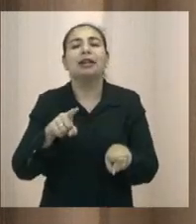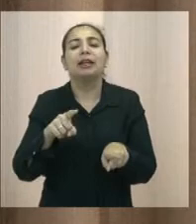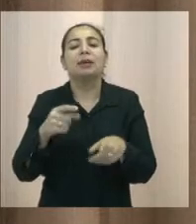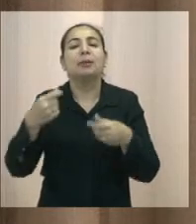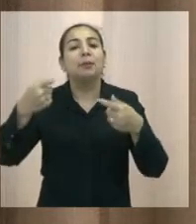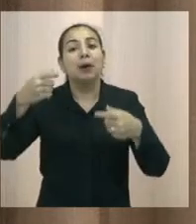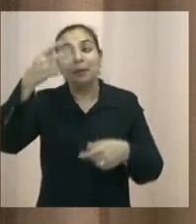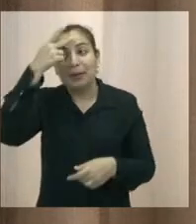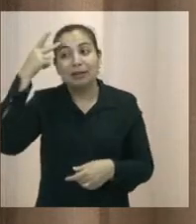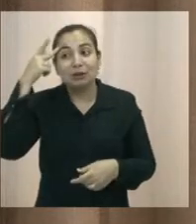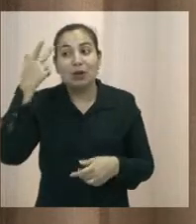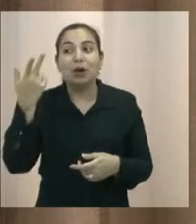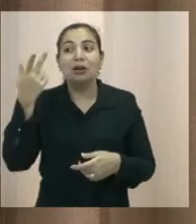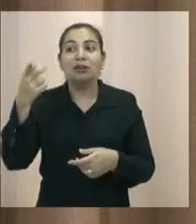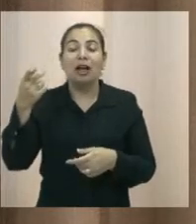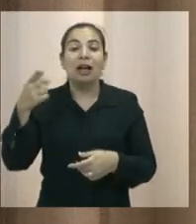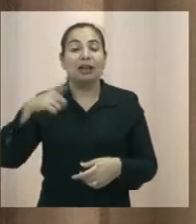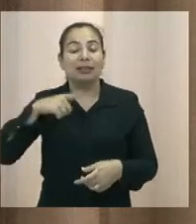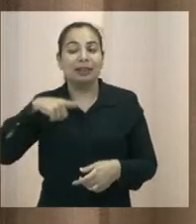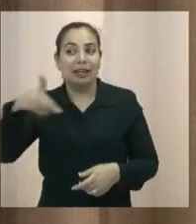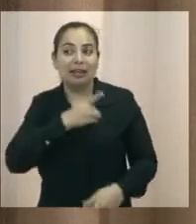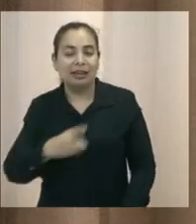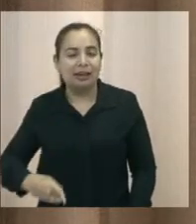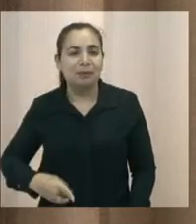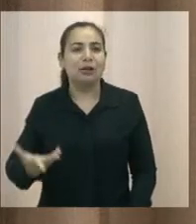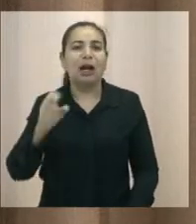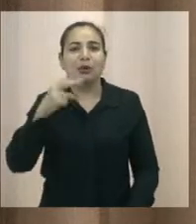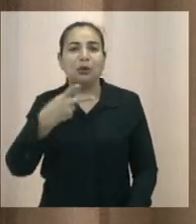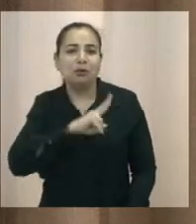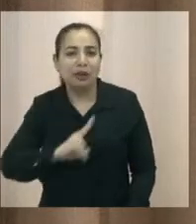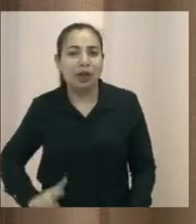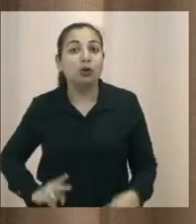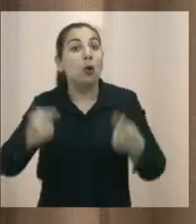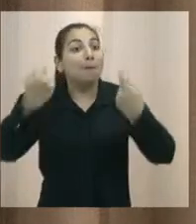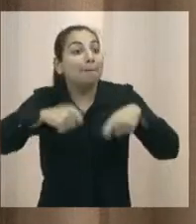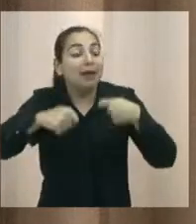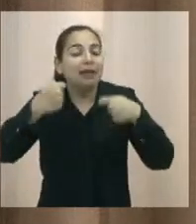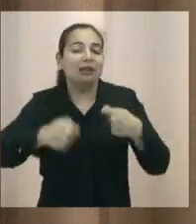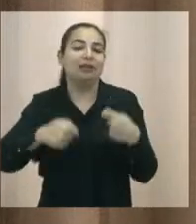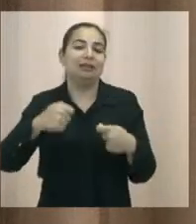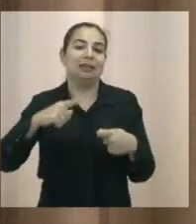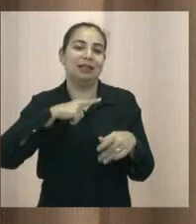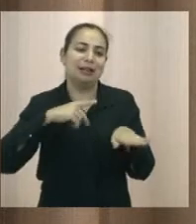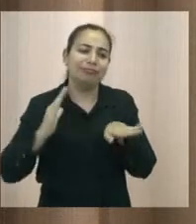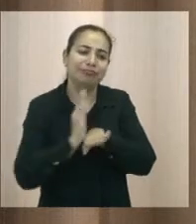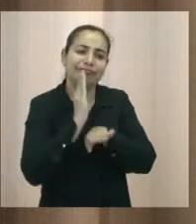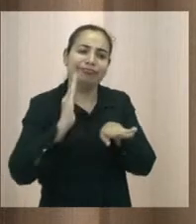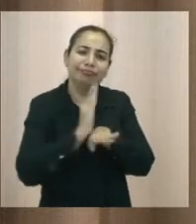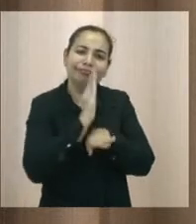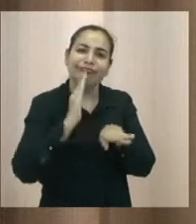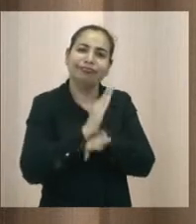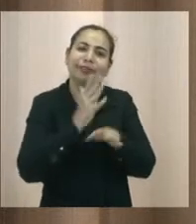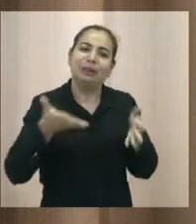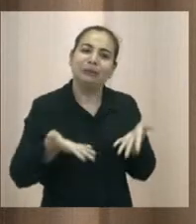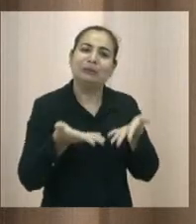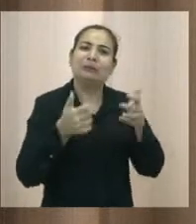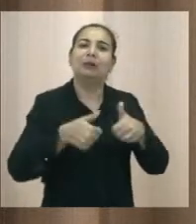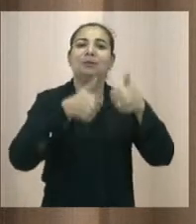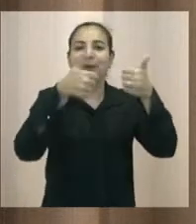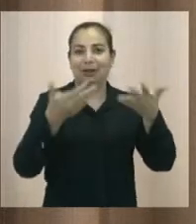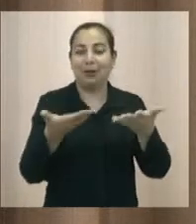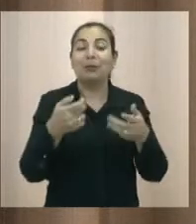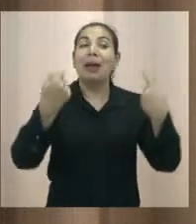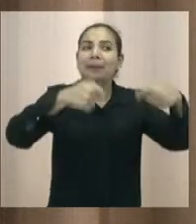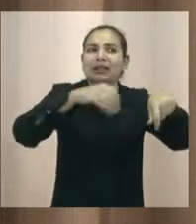lado dos defensores para garantir essa ampliação, né? Nós precisamos conversar sobre isso com o governador, né? Que esse